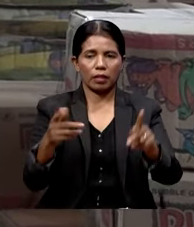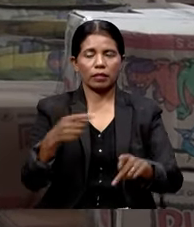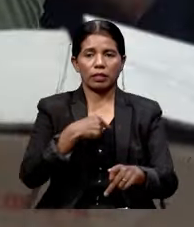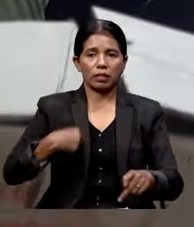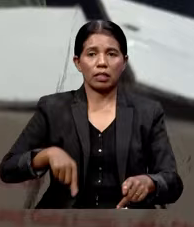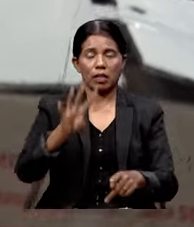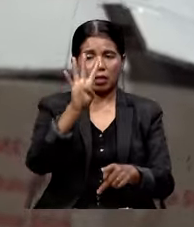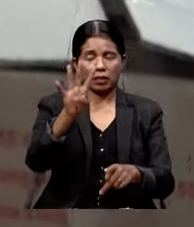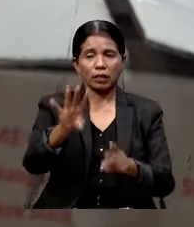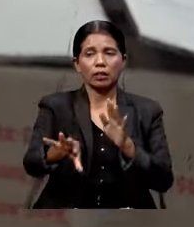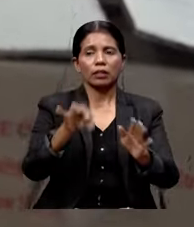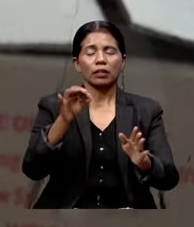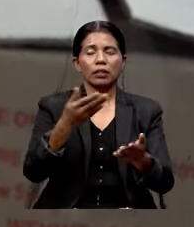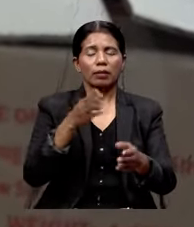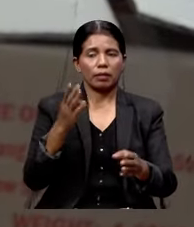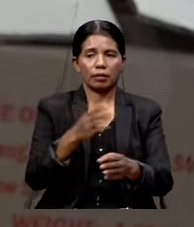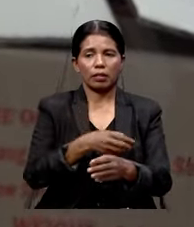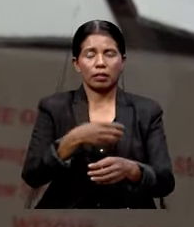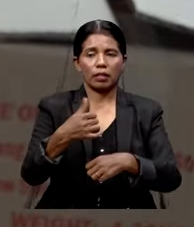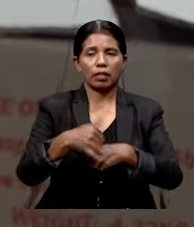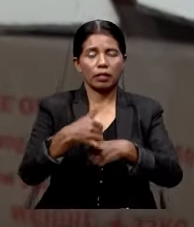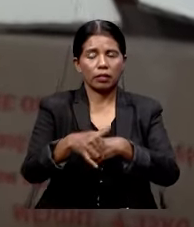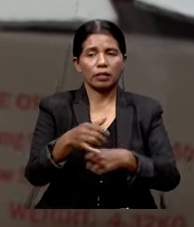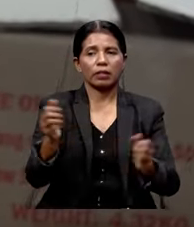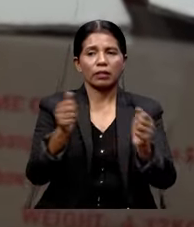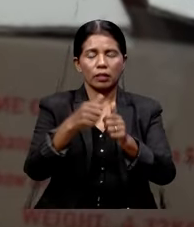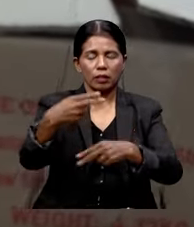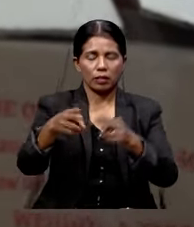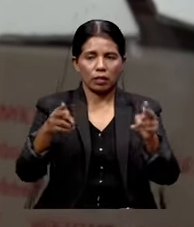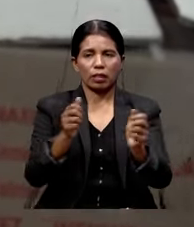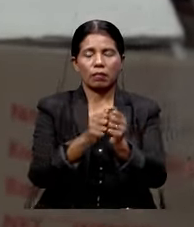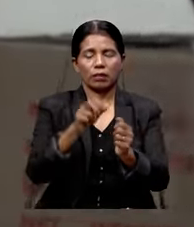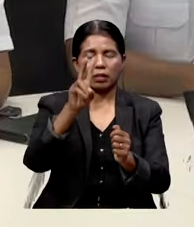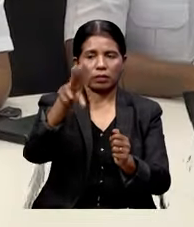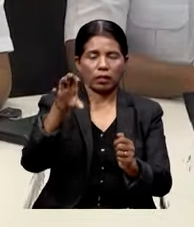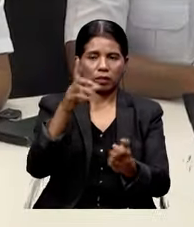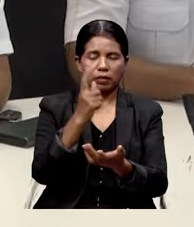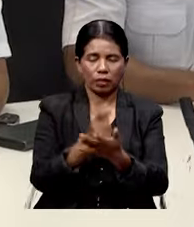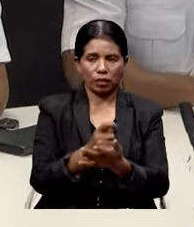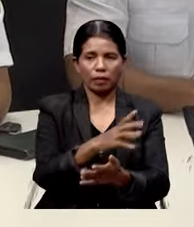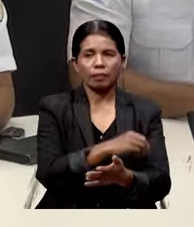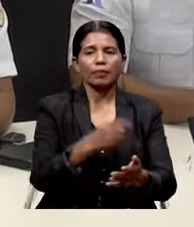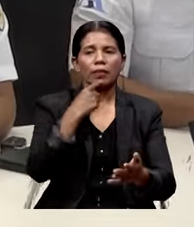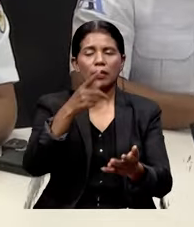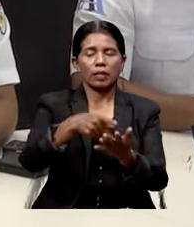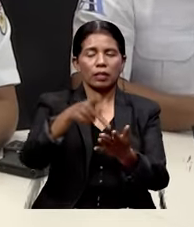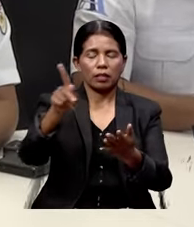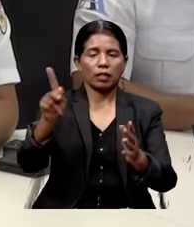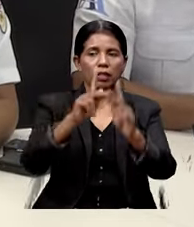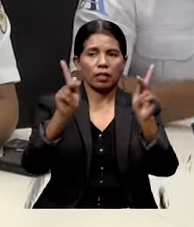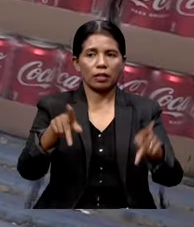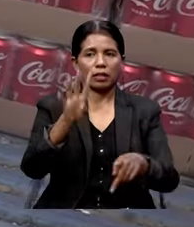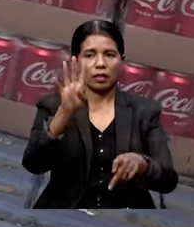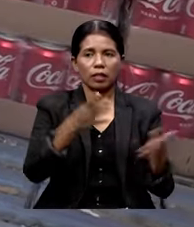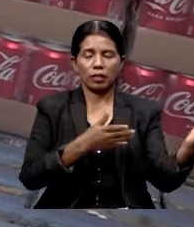hat nebe detecta bebidas ilegal e armazém muito caixa rihuna tusura resin. Também a alfândega aplica multa balosa hat nebe